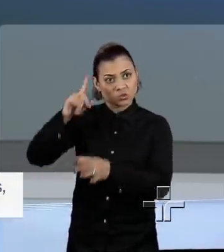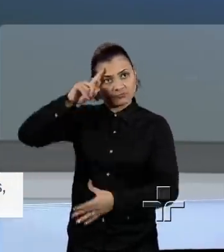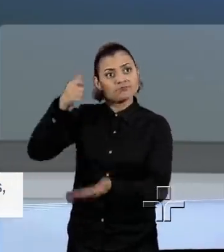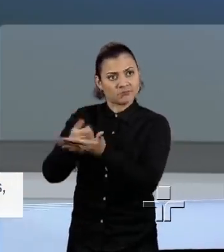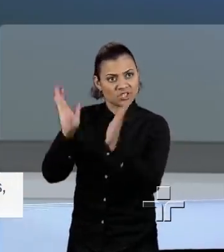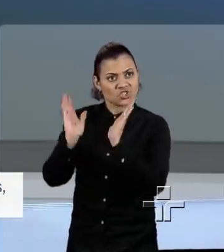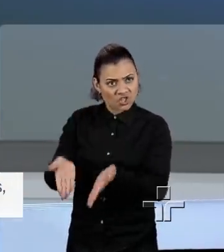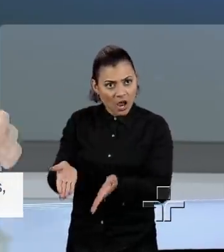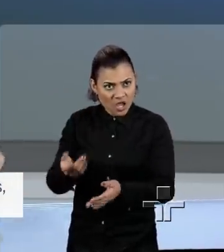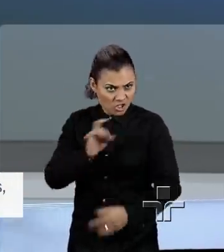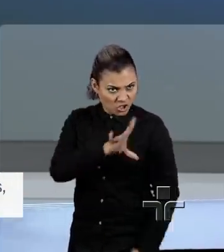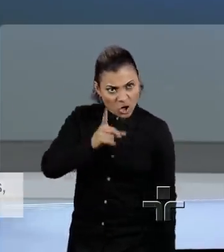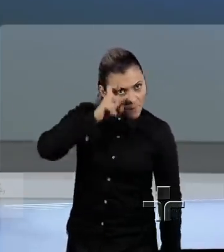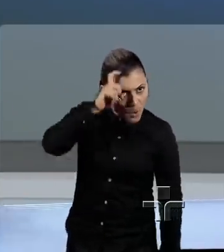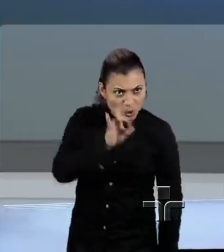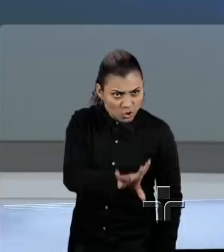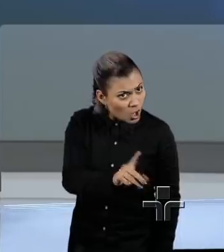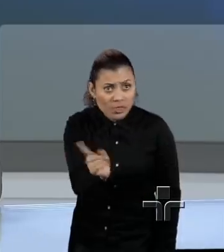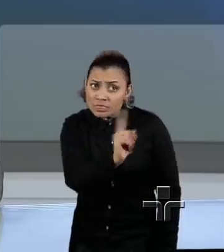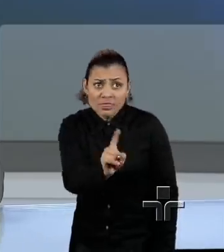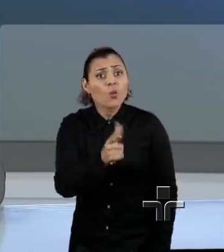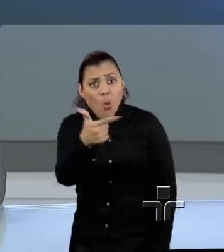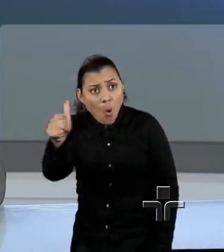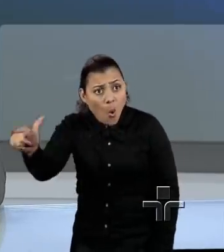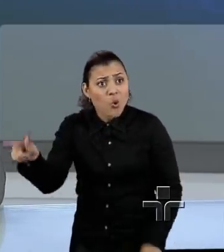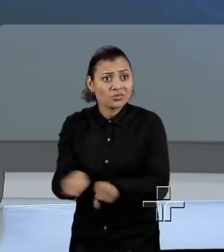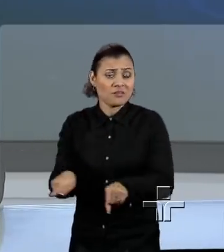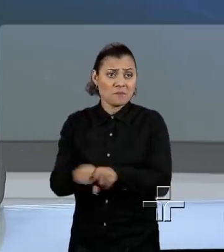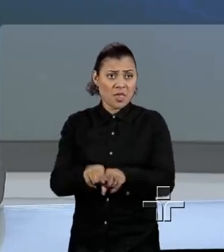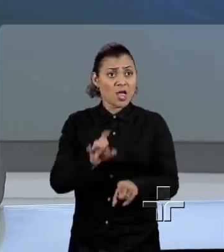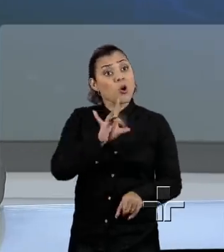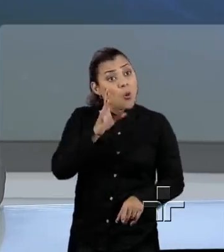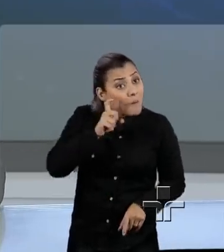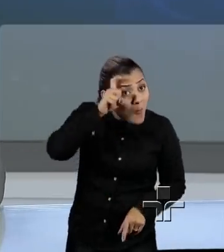só o Moro. Estão dizendo como se fosse só o Moro que julgou. O